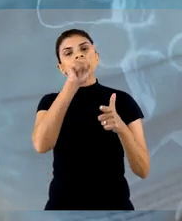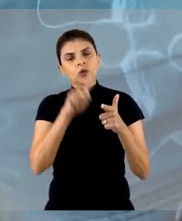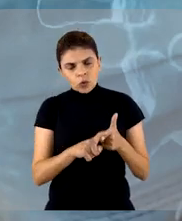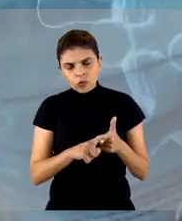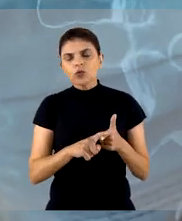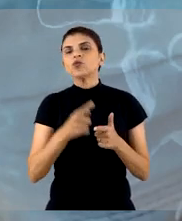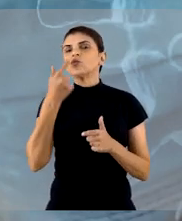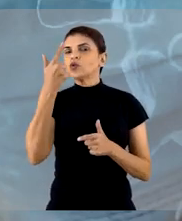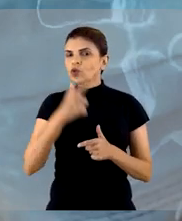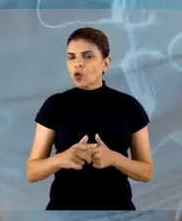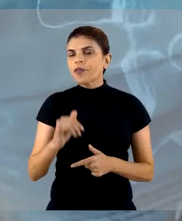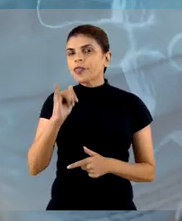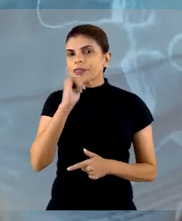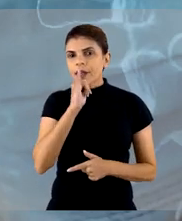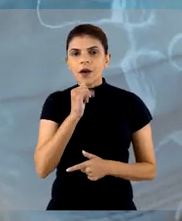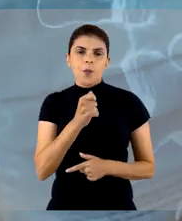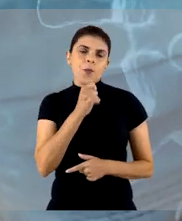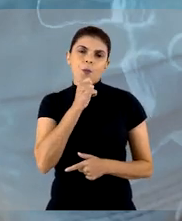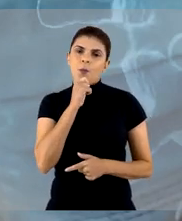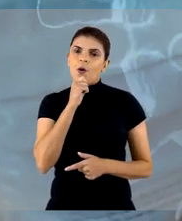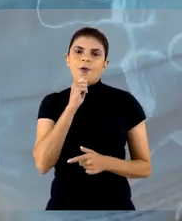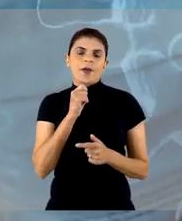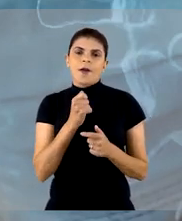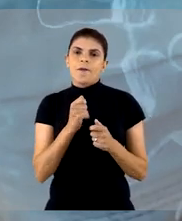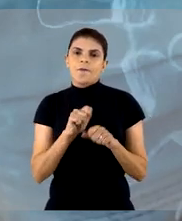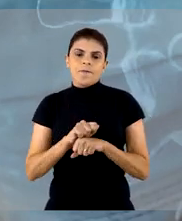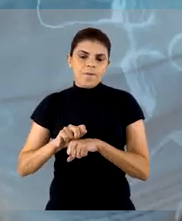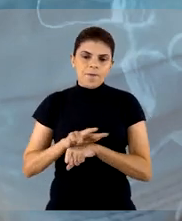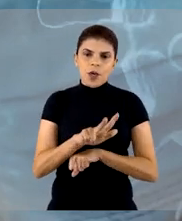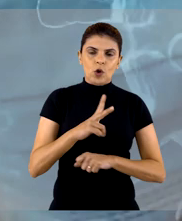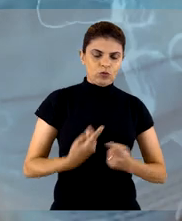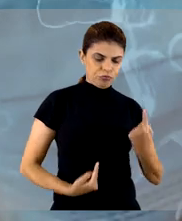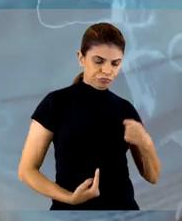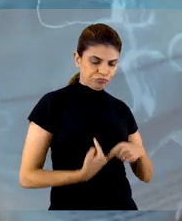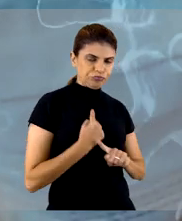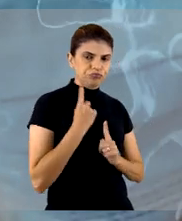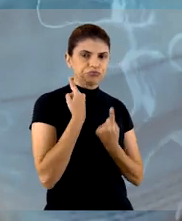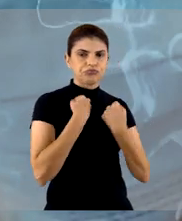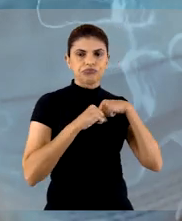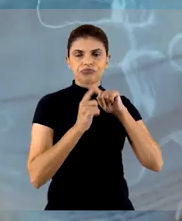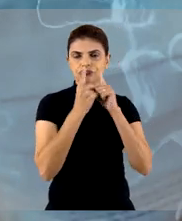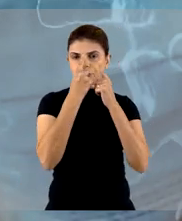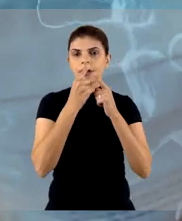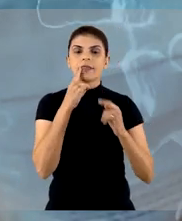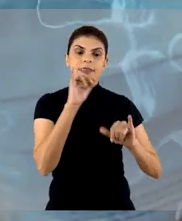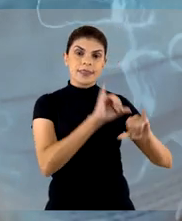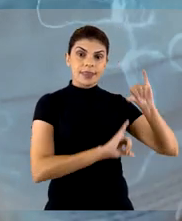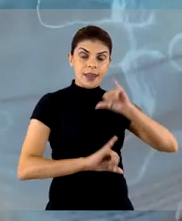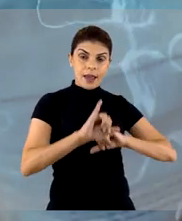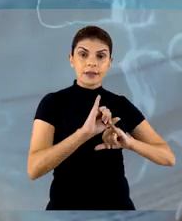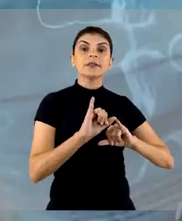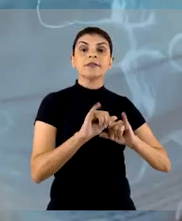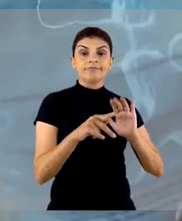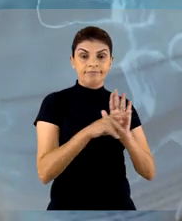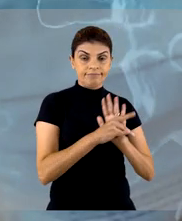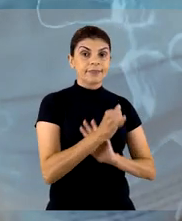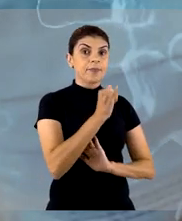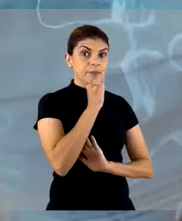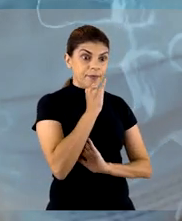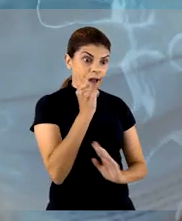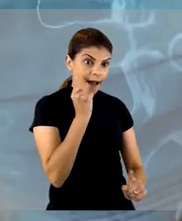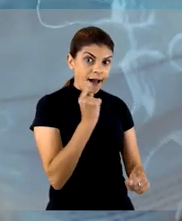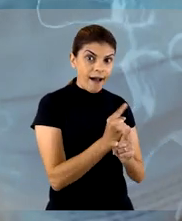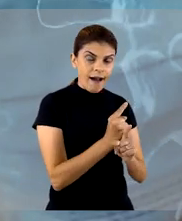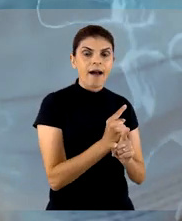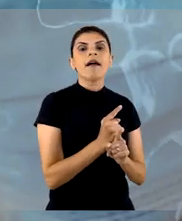os sintomas, fez a coleta e ainda não tem uma quantidade de vírus circulante suficiente para o teste laboratorial detectar. Então é